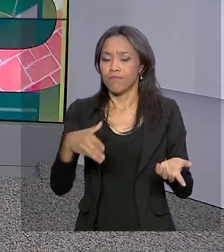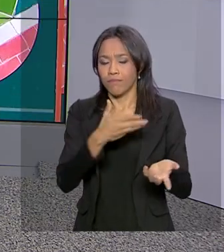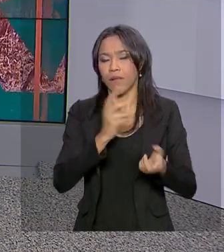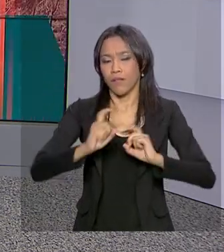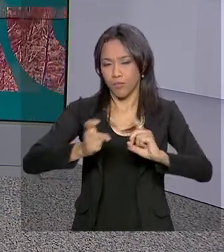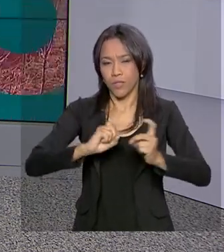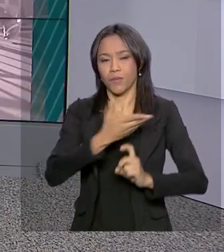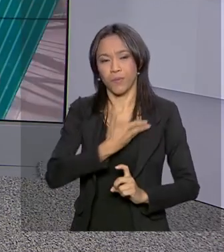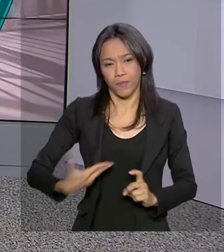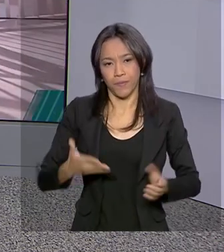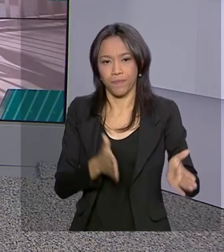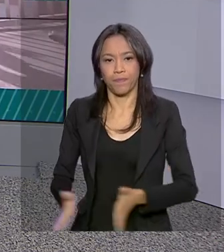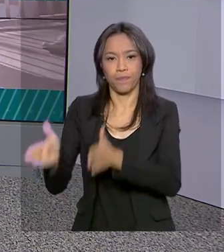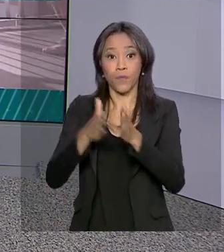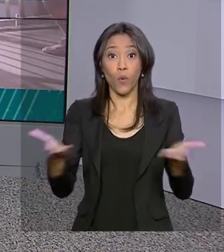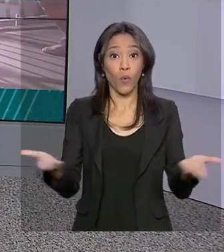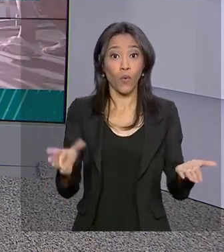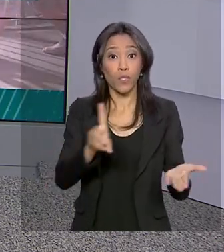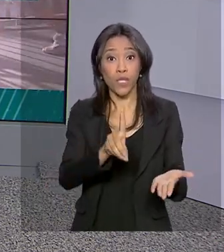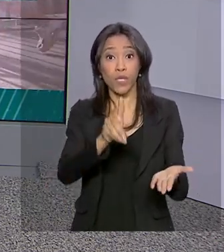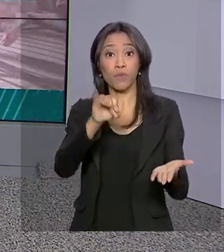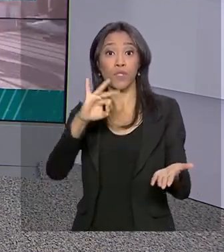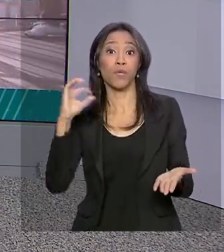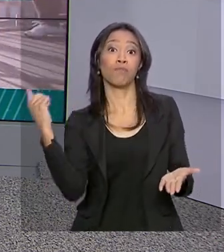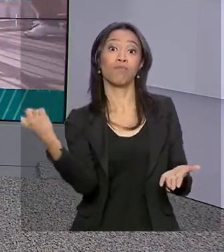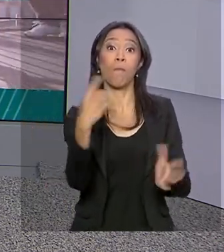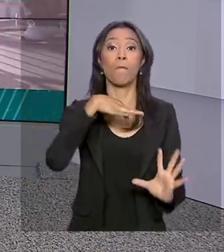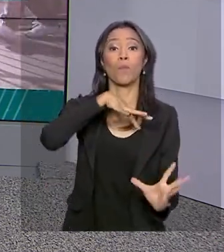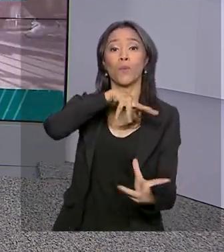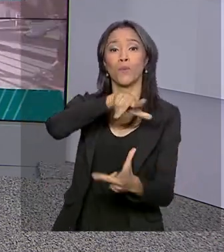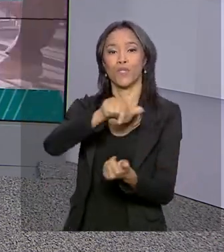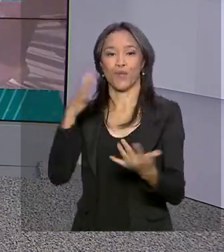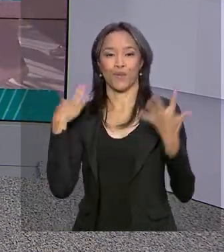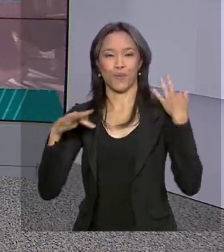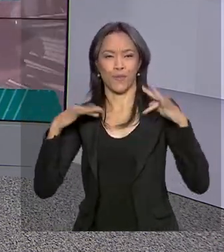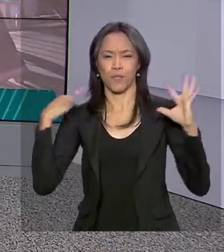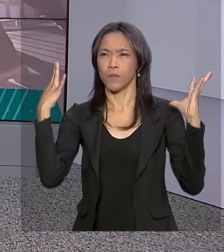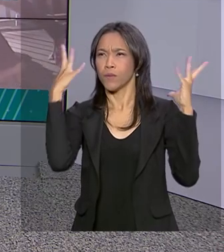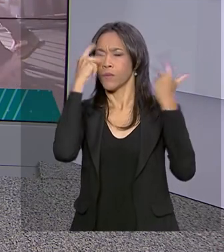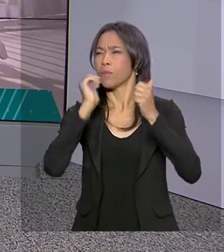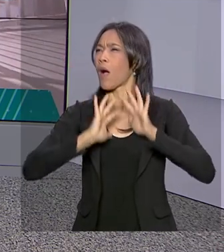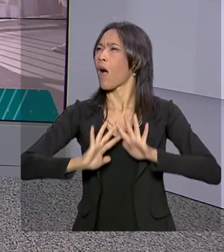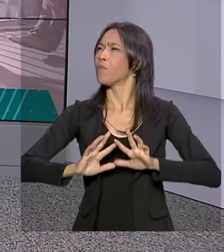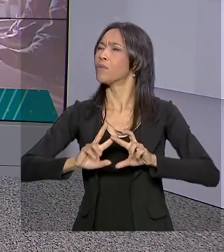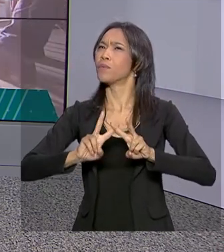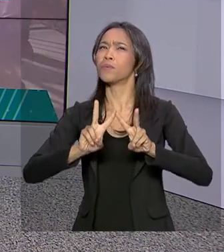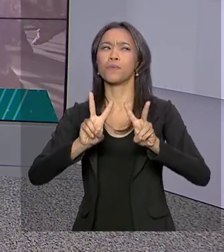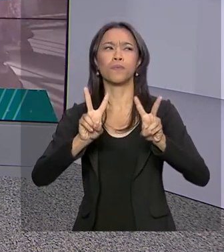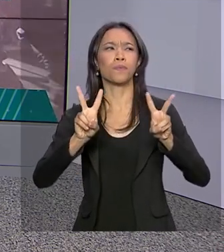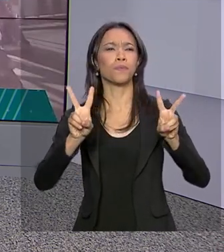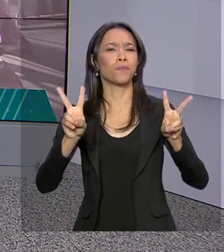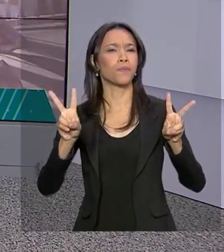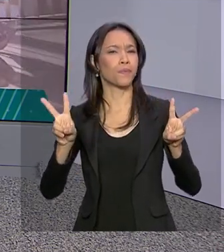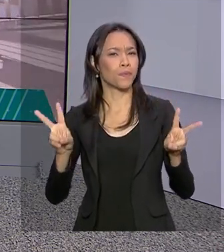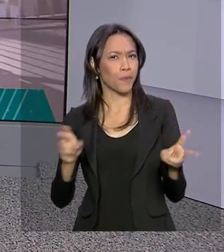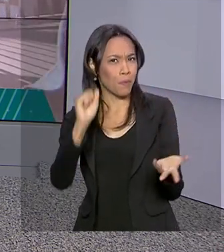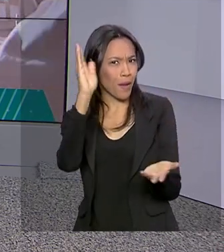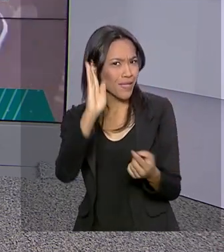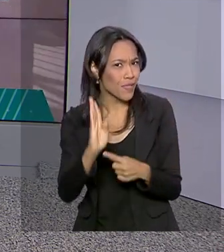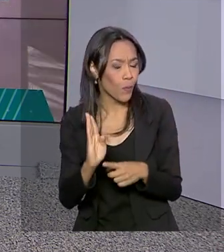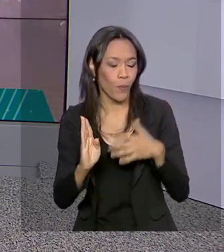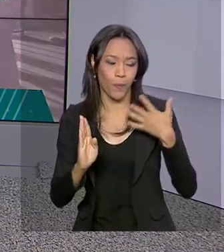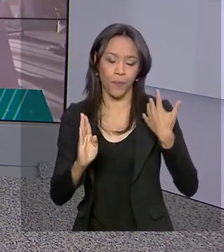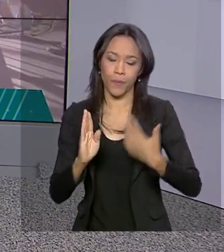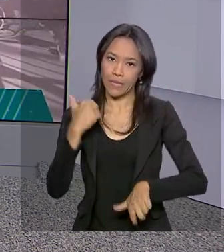E hoje é o dia mundial do turismo. Dono de belas e variadas paisagens, o Brasil